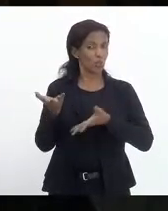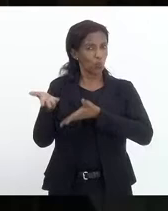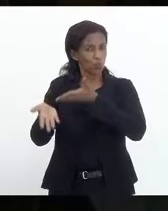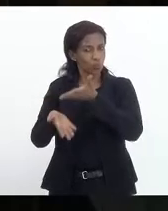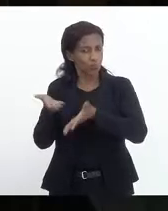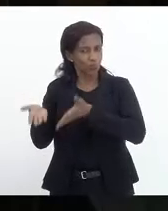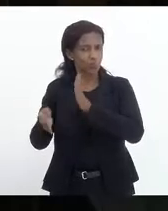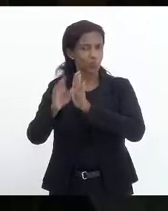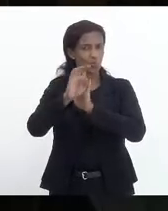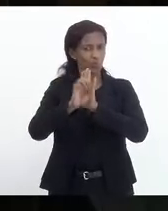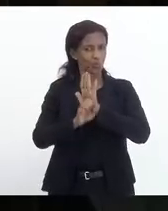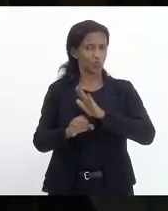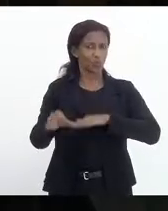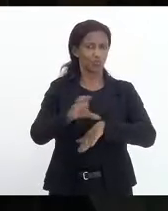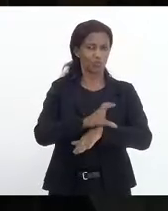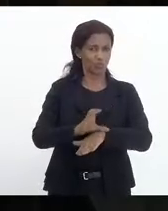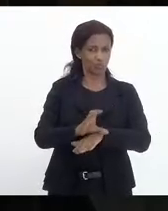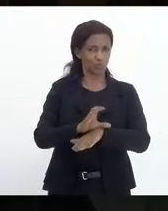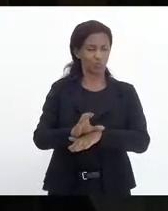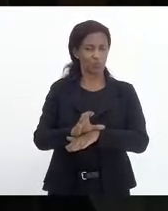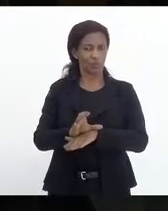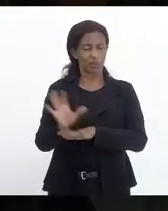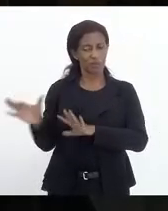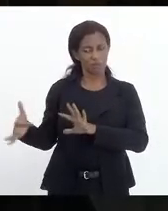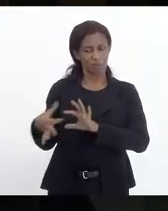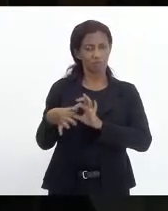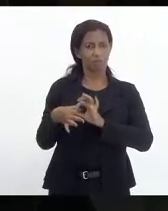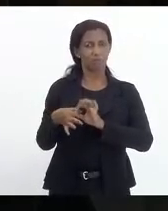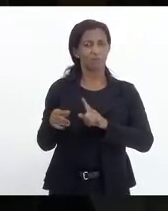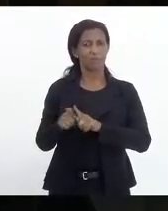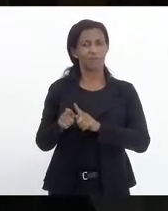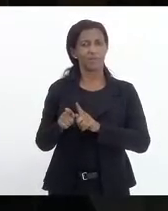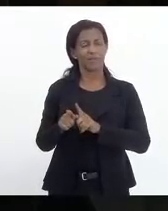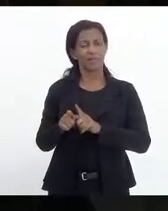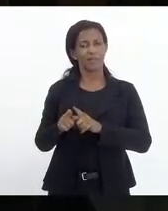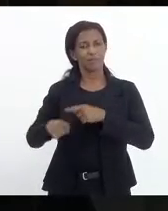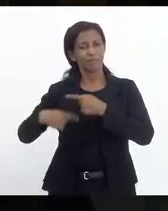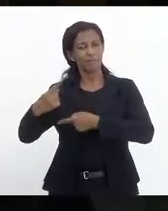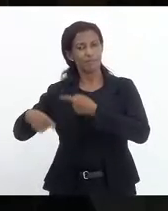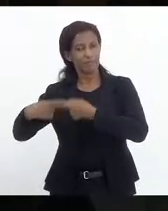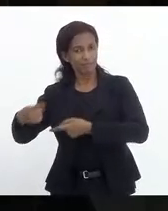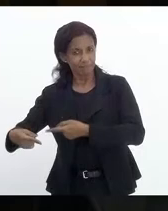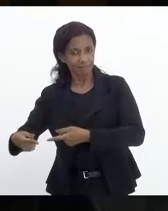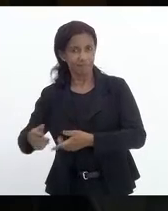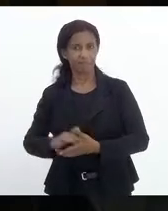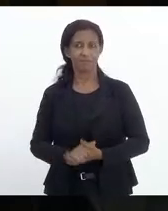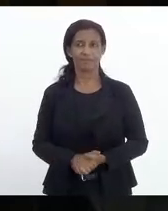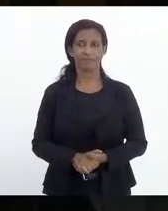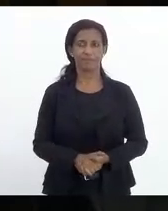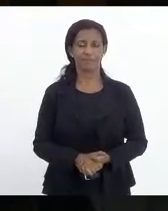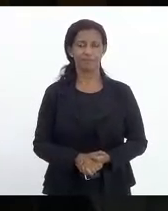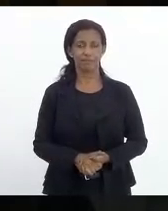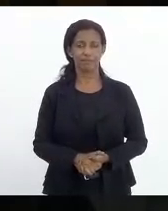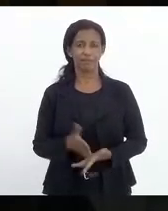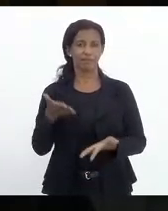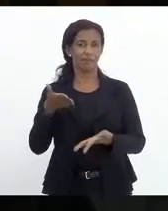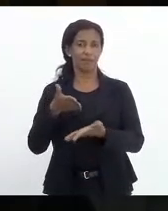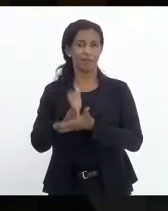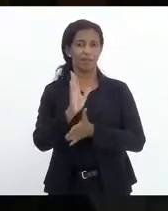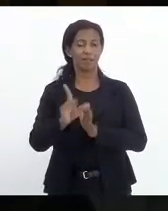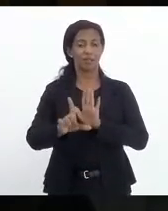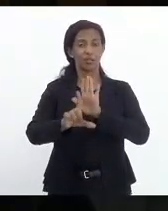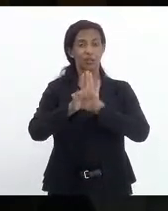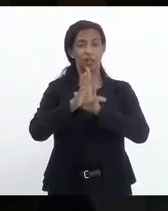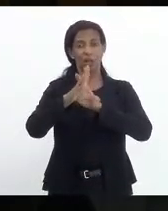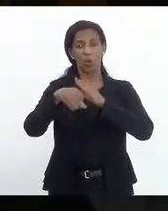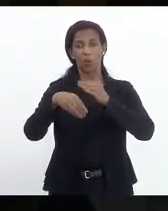tratado por emenda constitucional se associa também e seguida ou concomitantemente aprovação de uma